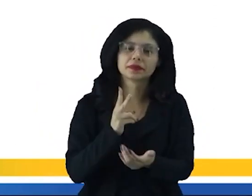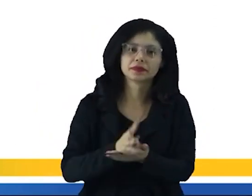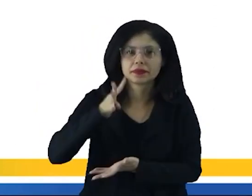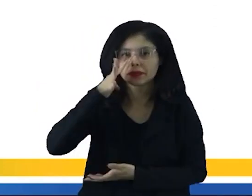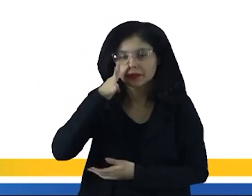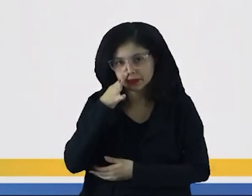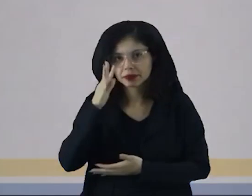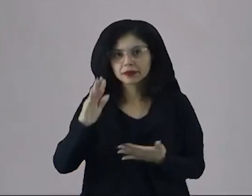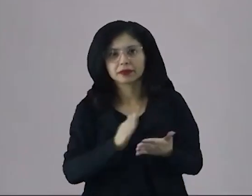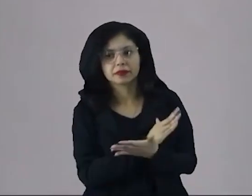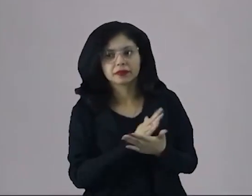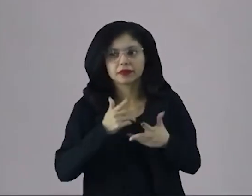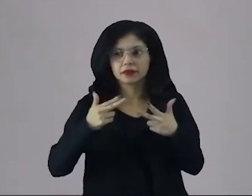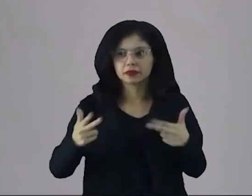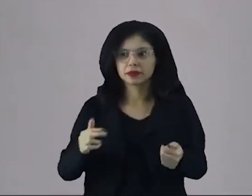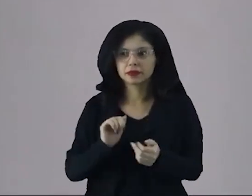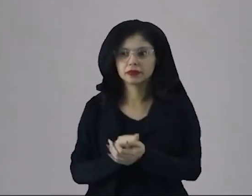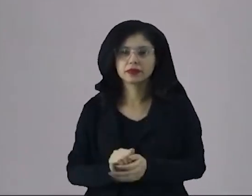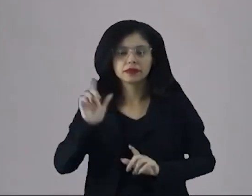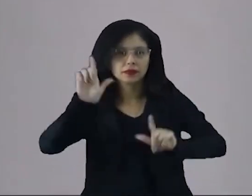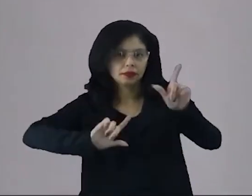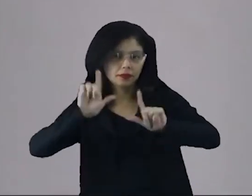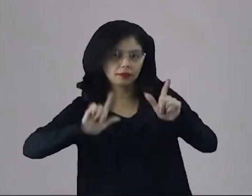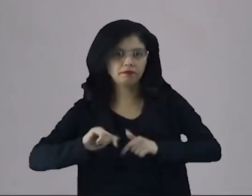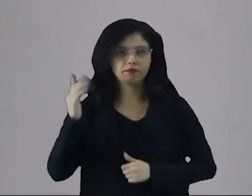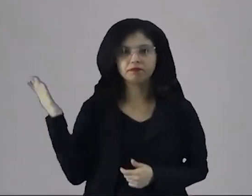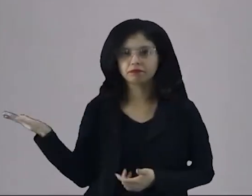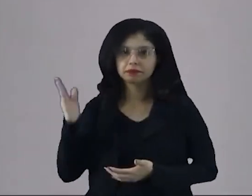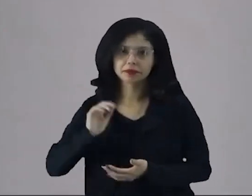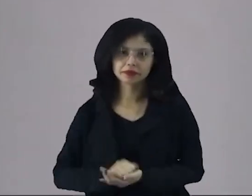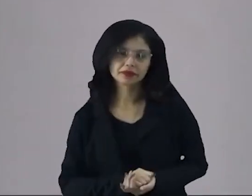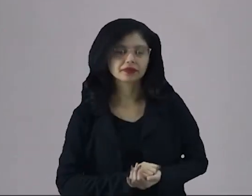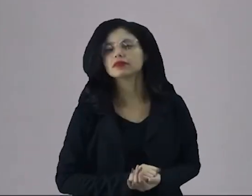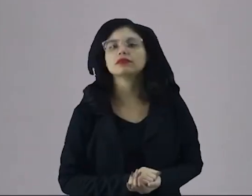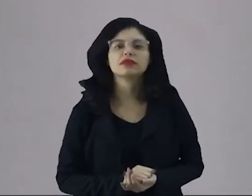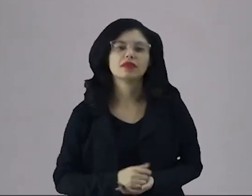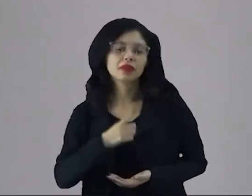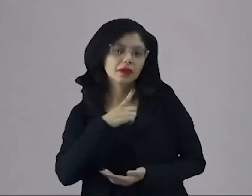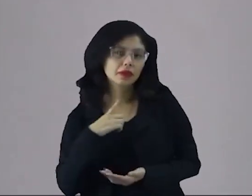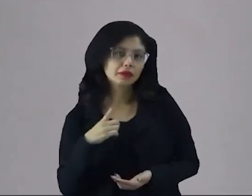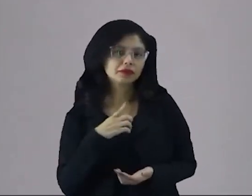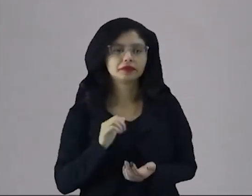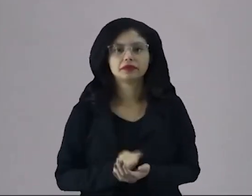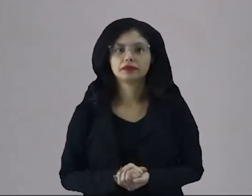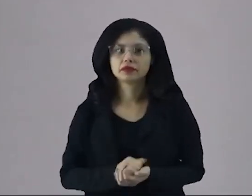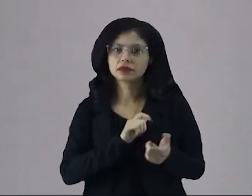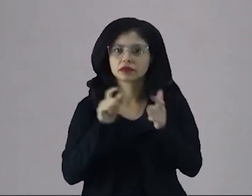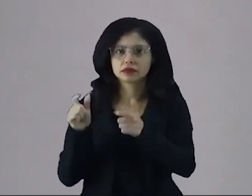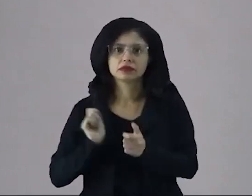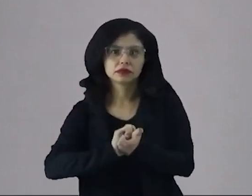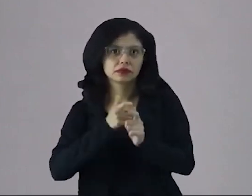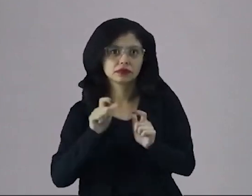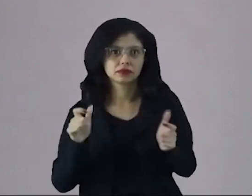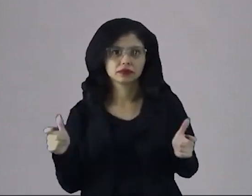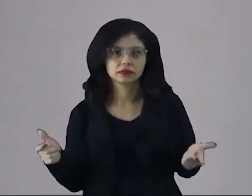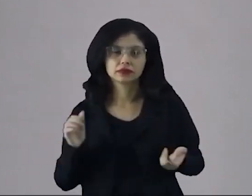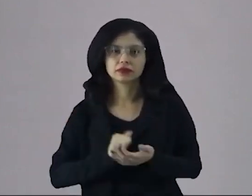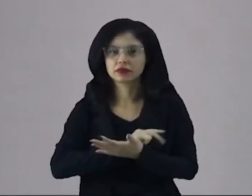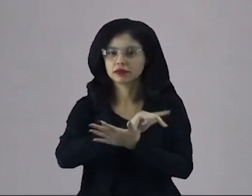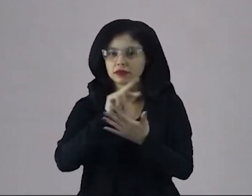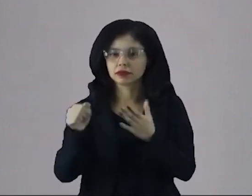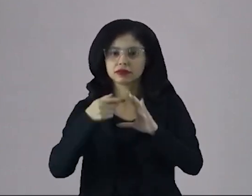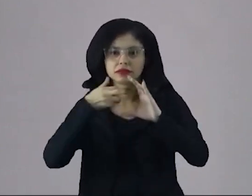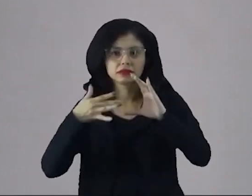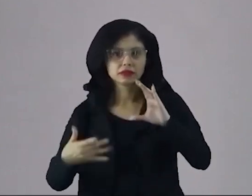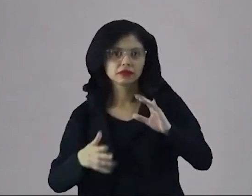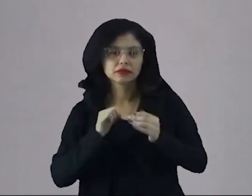assistimos alguma coisa na televisão a respeito das savanas, estamos referindo ao lugar onde tem maior diversidade de